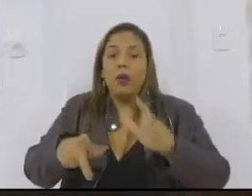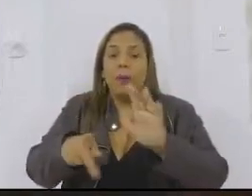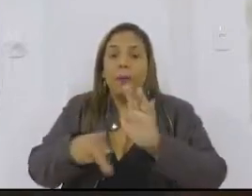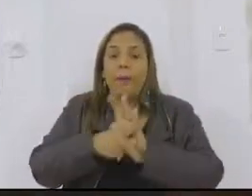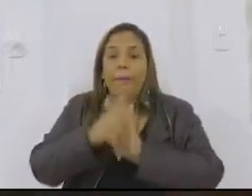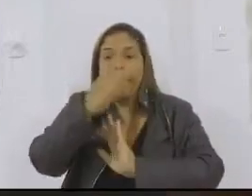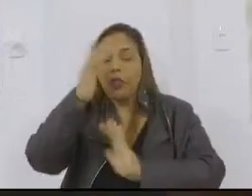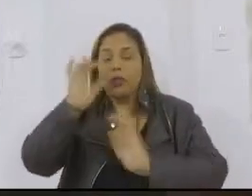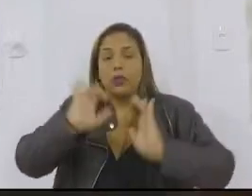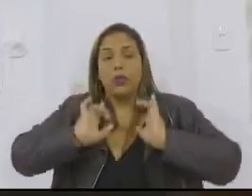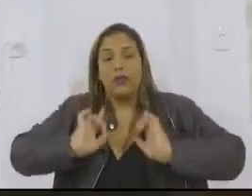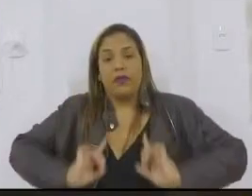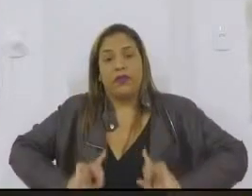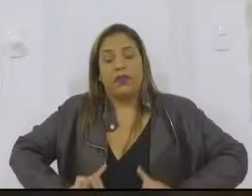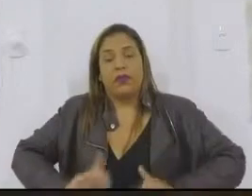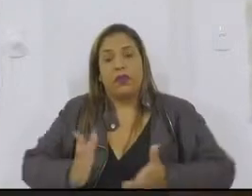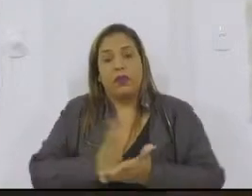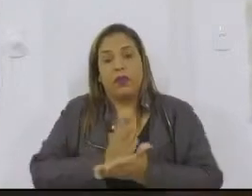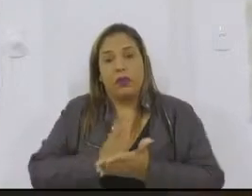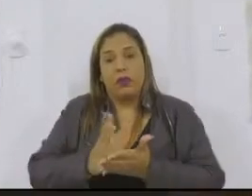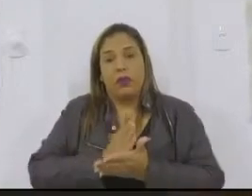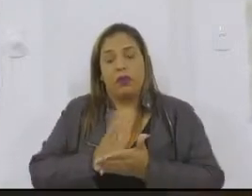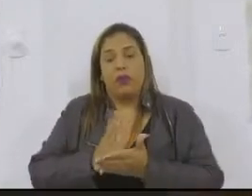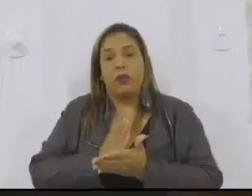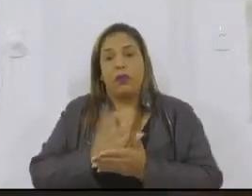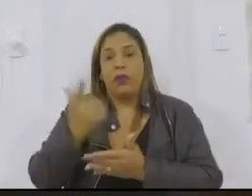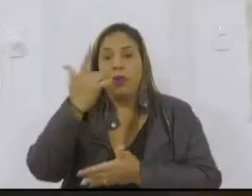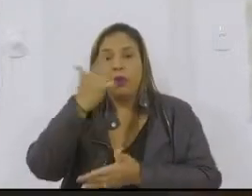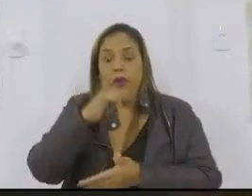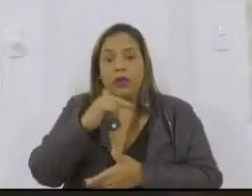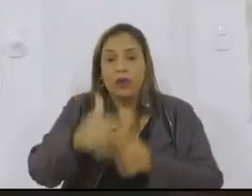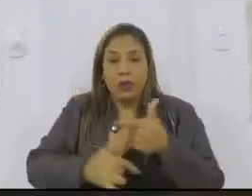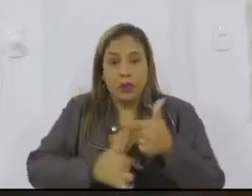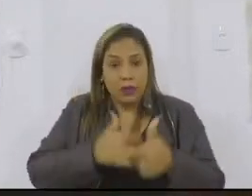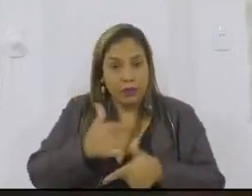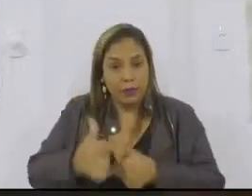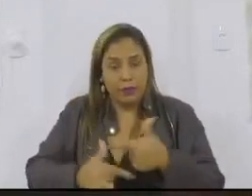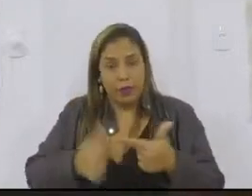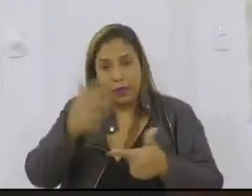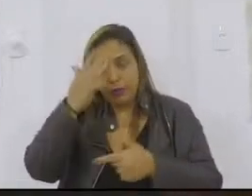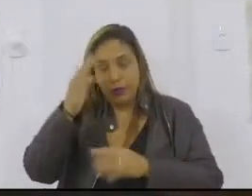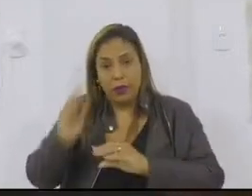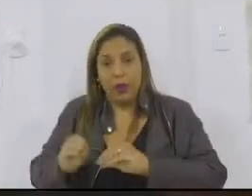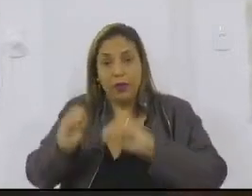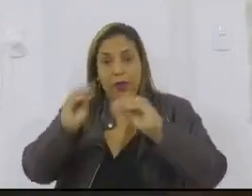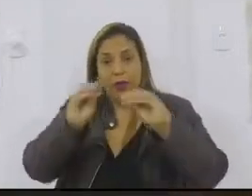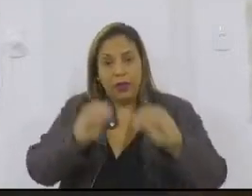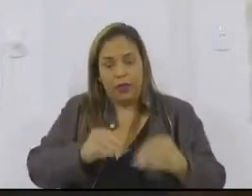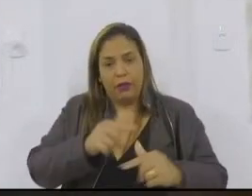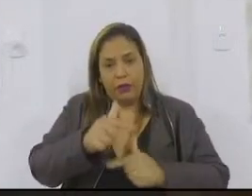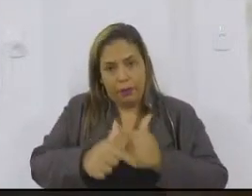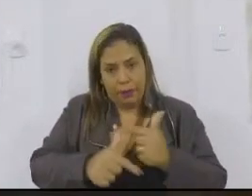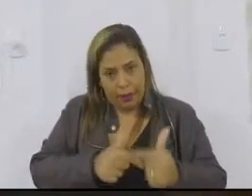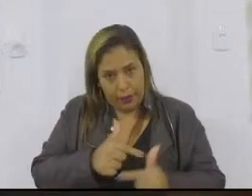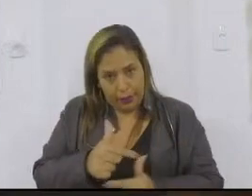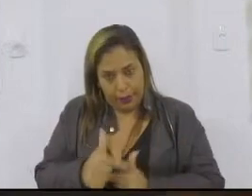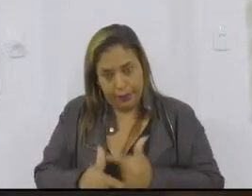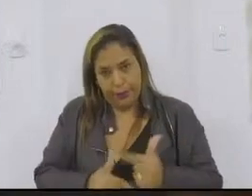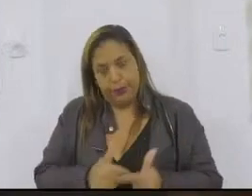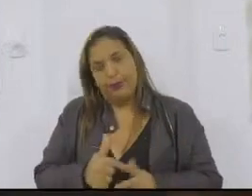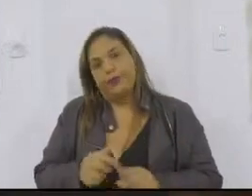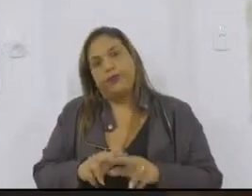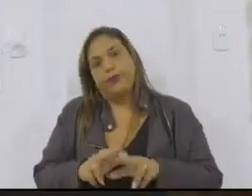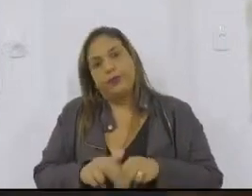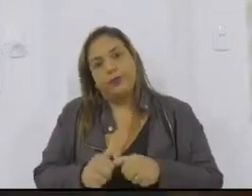de deficiência a busca e inserção dessas pessoas no mercado de trabalho. Desta forma, essa modalidade de